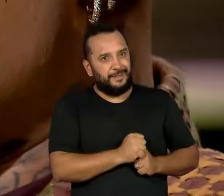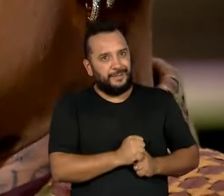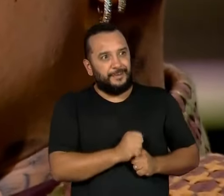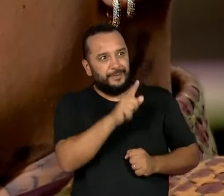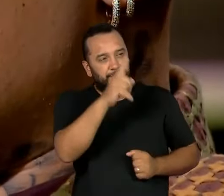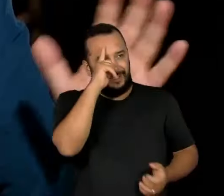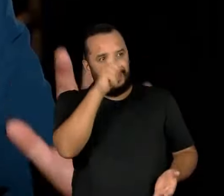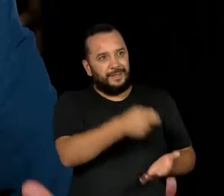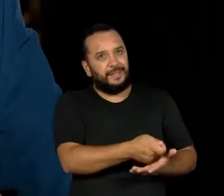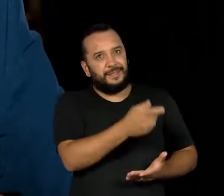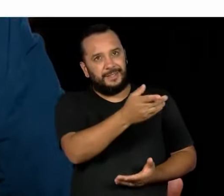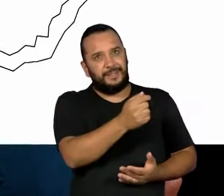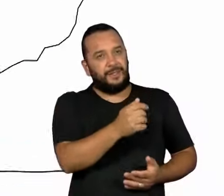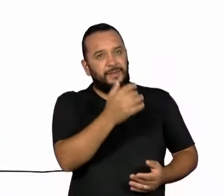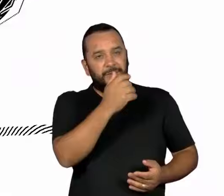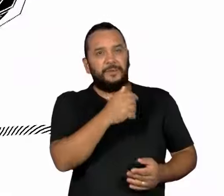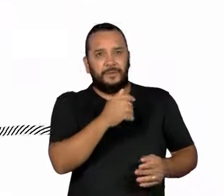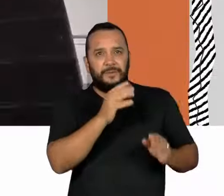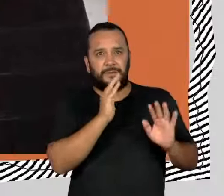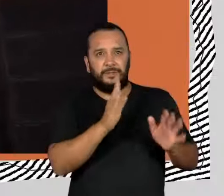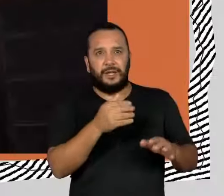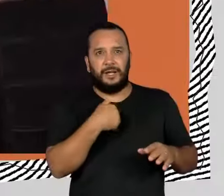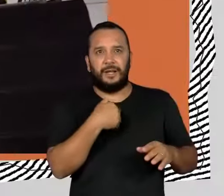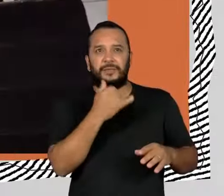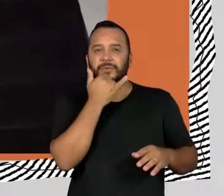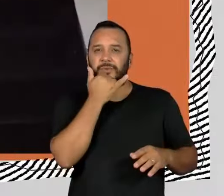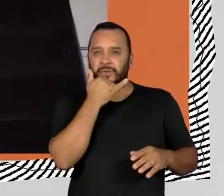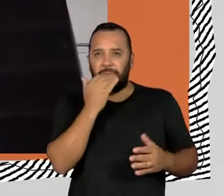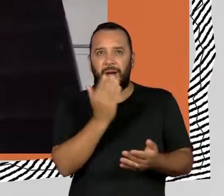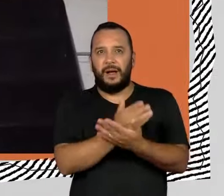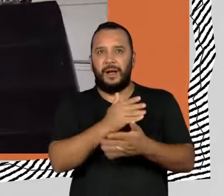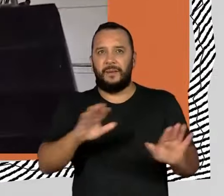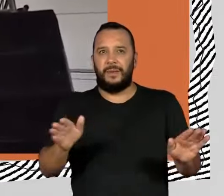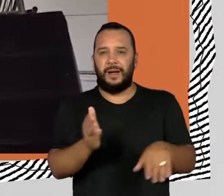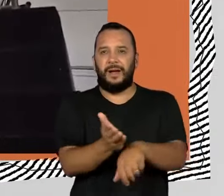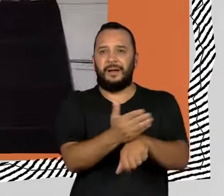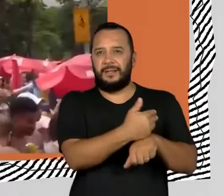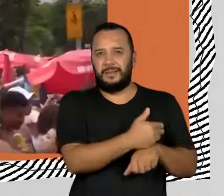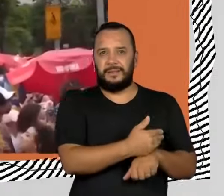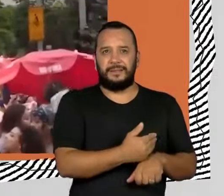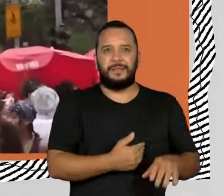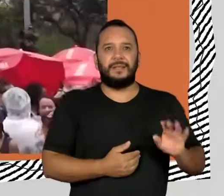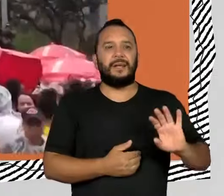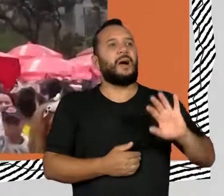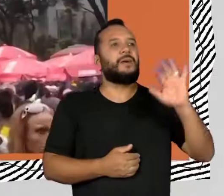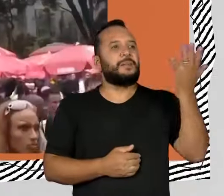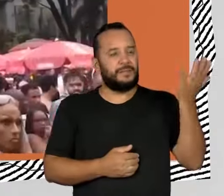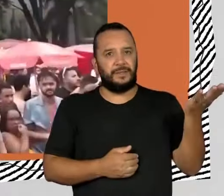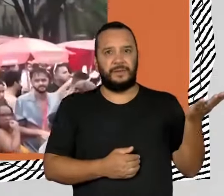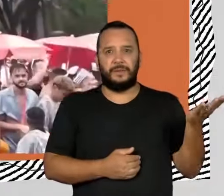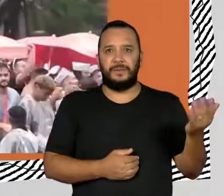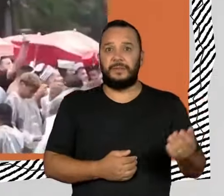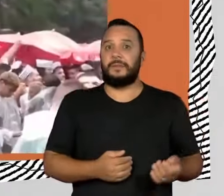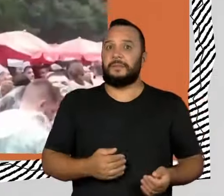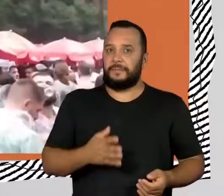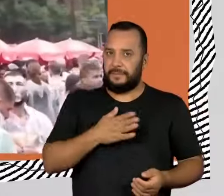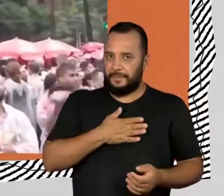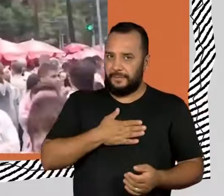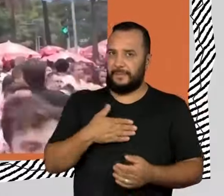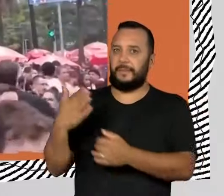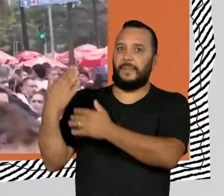tomou a decisão de pessoal vamos acabar um pouco antes foi um Que que foi aquilo nessa hora é uma